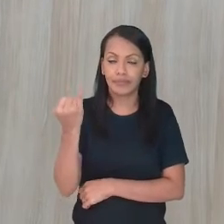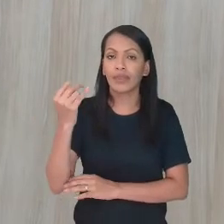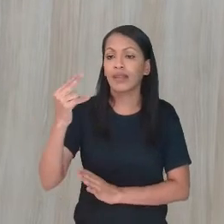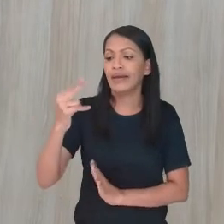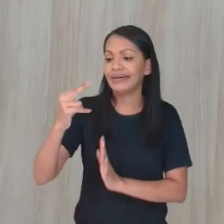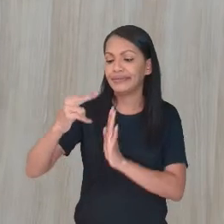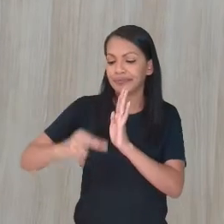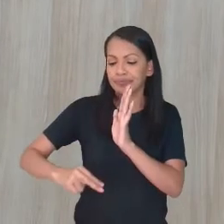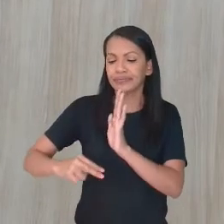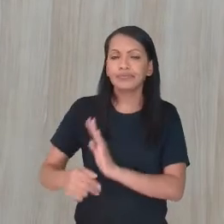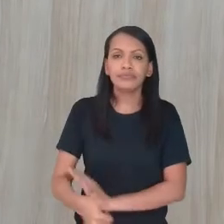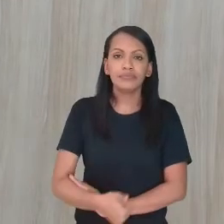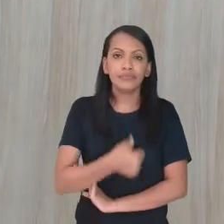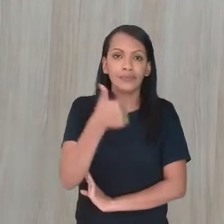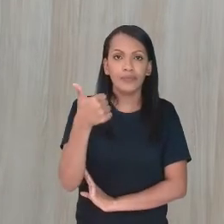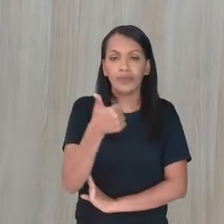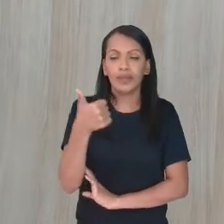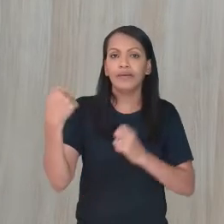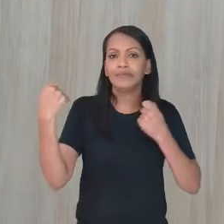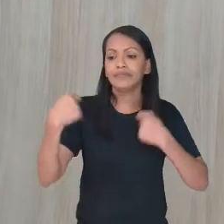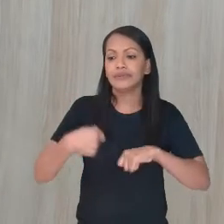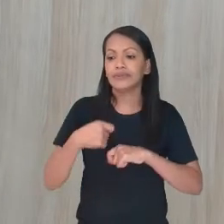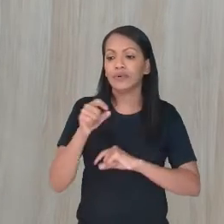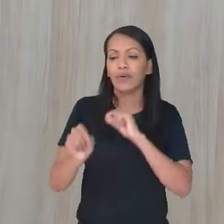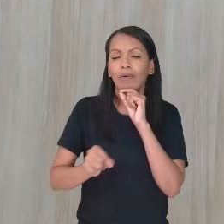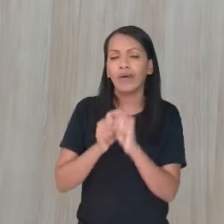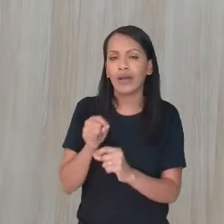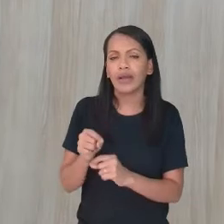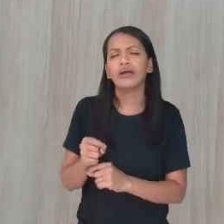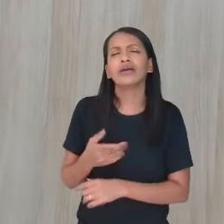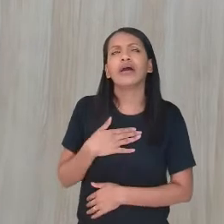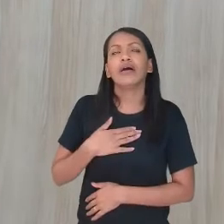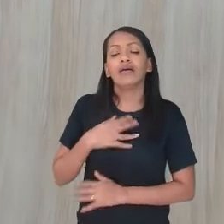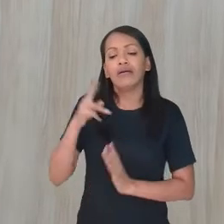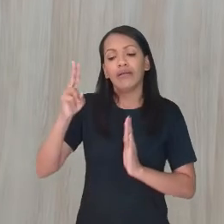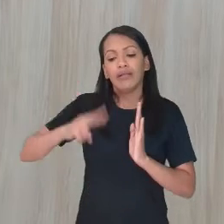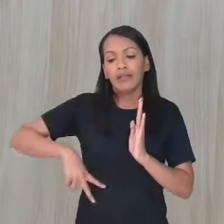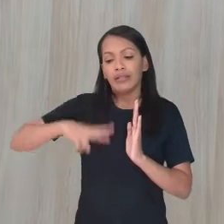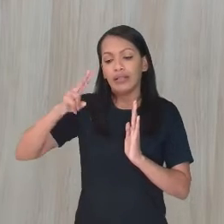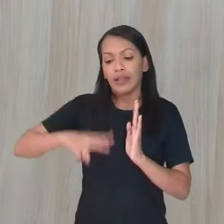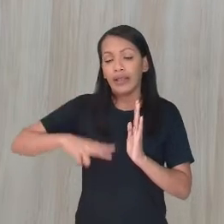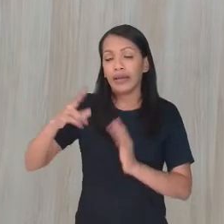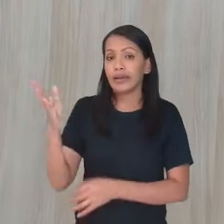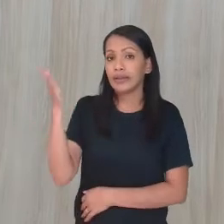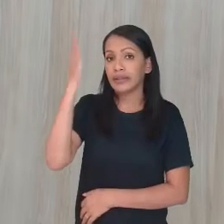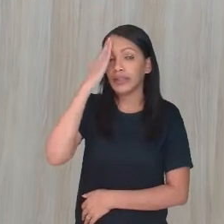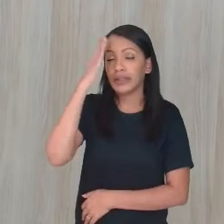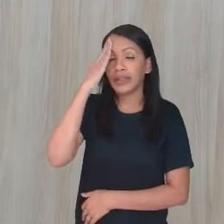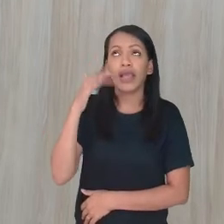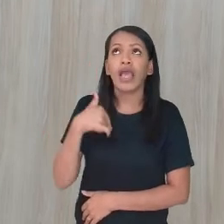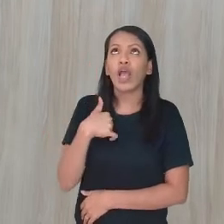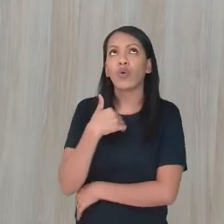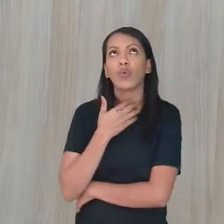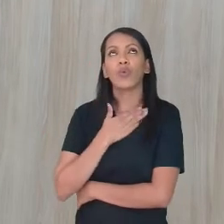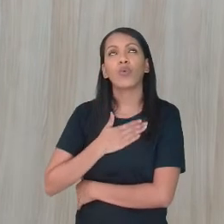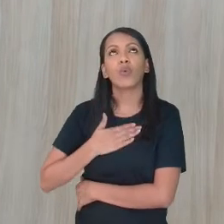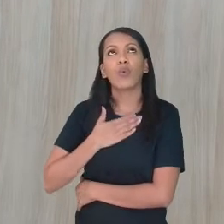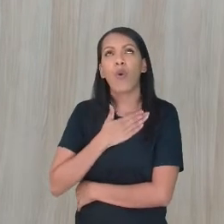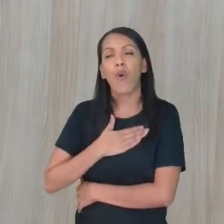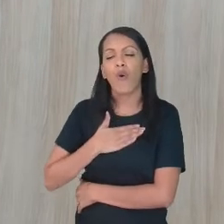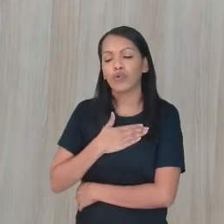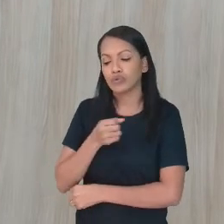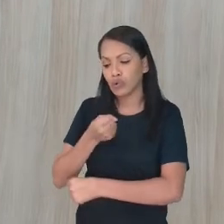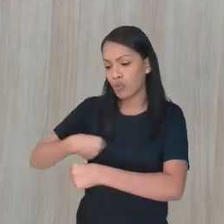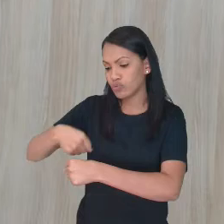ler. Primeiro que você tem que se jogar na leitura e compreender qual é o seu gosto de leitura. Eu gosto de